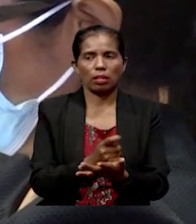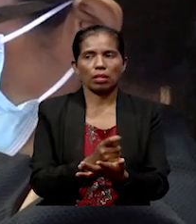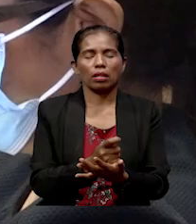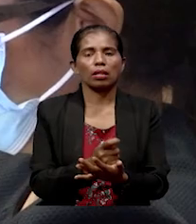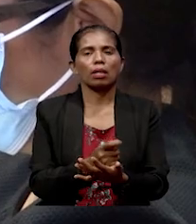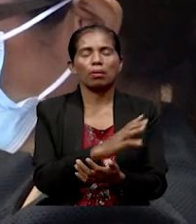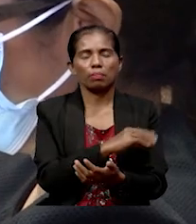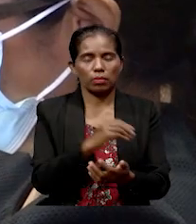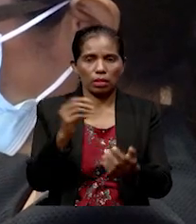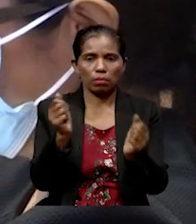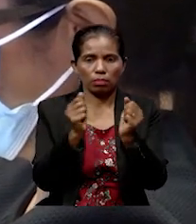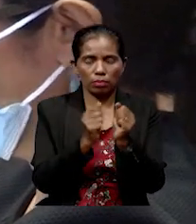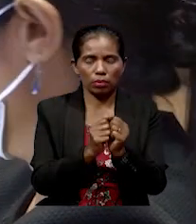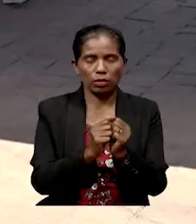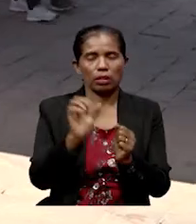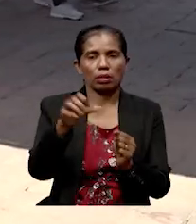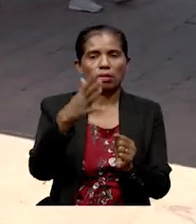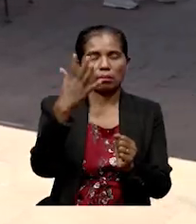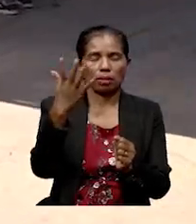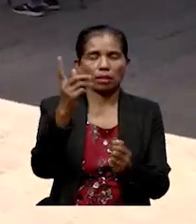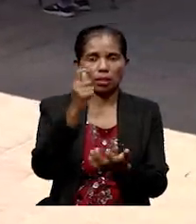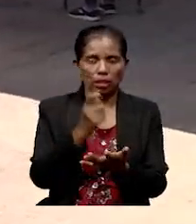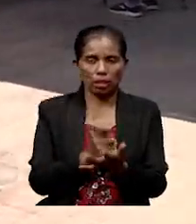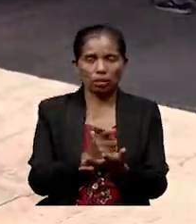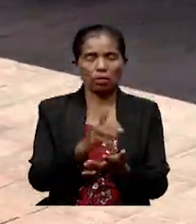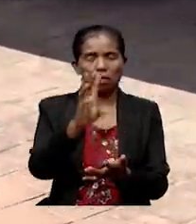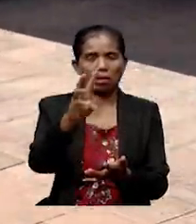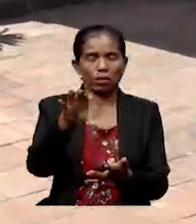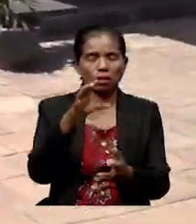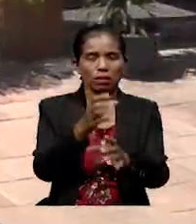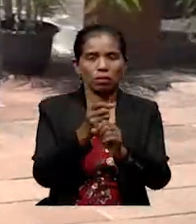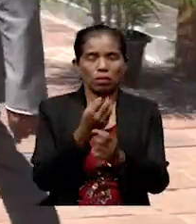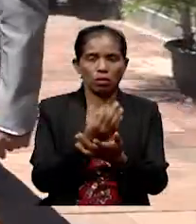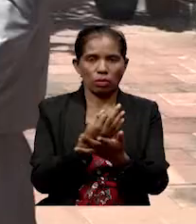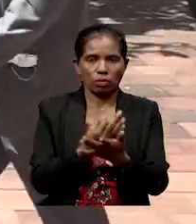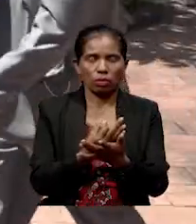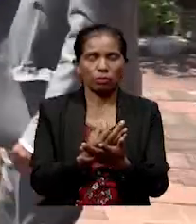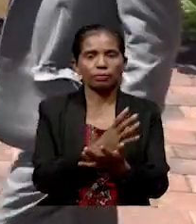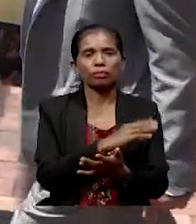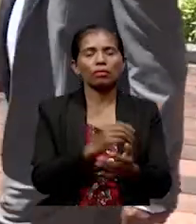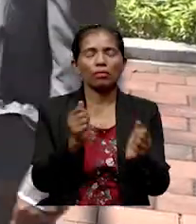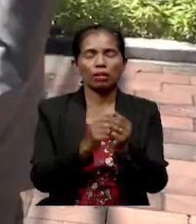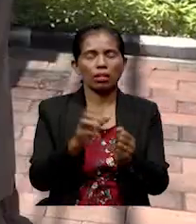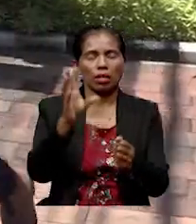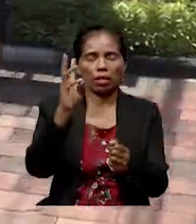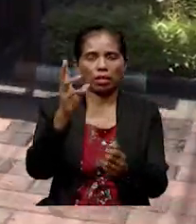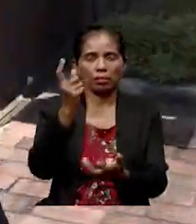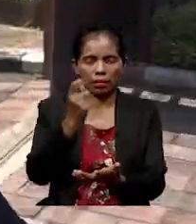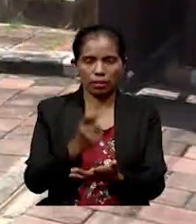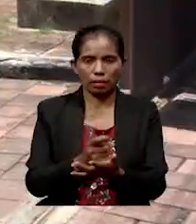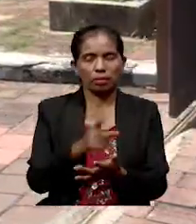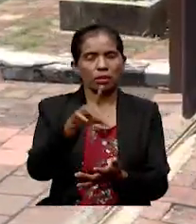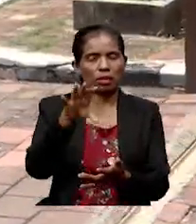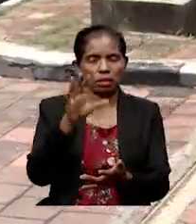Rio, Sanur Sensia, Atos Nen Lima Nulo Resintolo, Maximo Ono Subsídio, enquanto na em Rio Nen, Atos Ida Lima Nulo